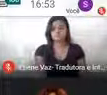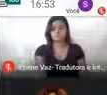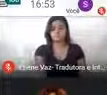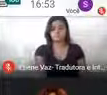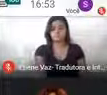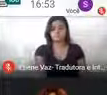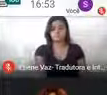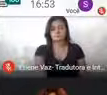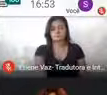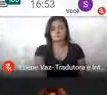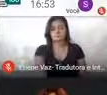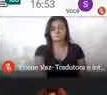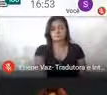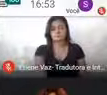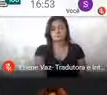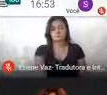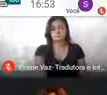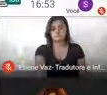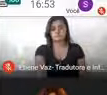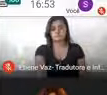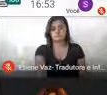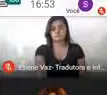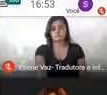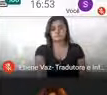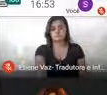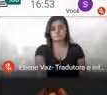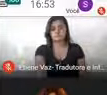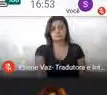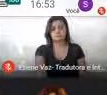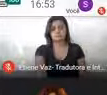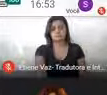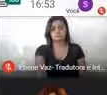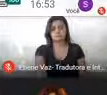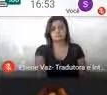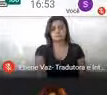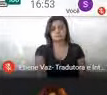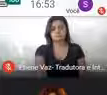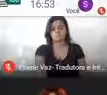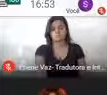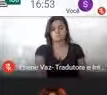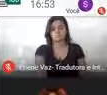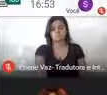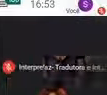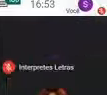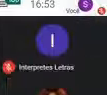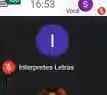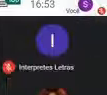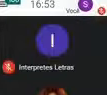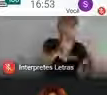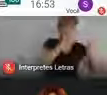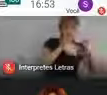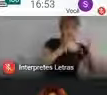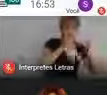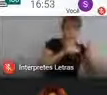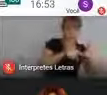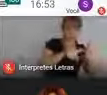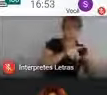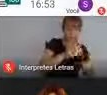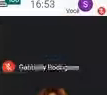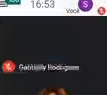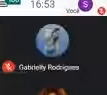Então, as variáveis estudadas nesse nosso projeto são as seguintes. A variável diatópica, como vocês podem ver